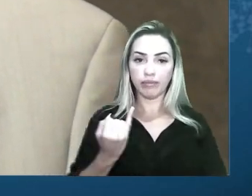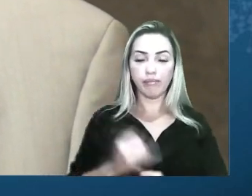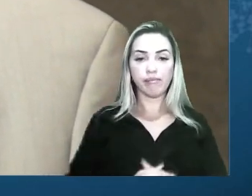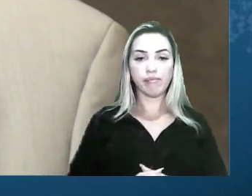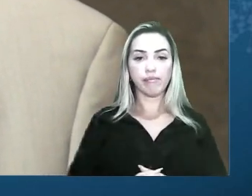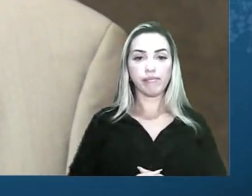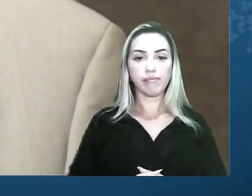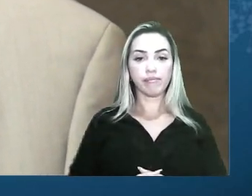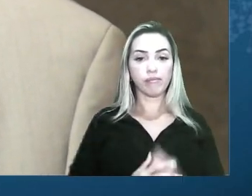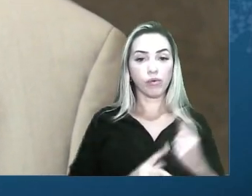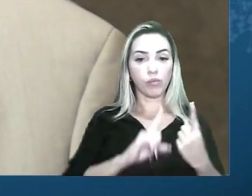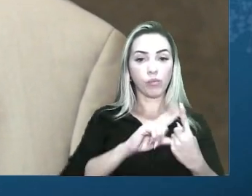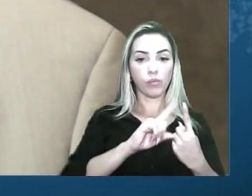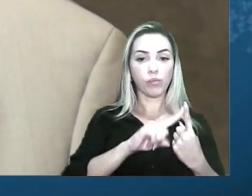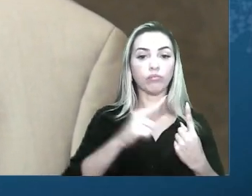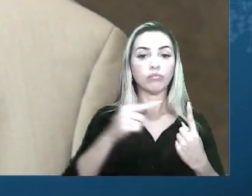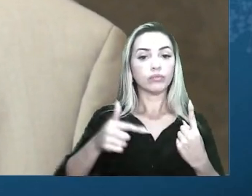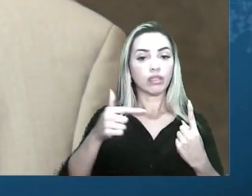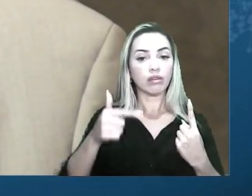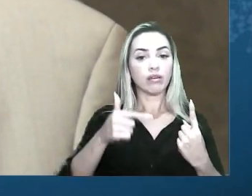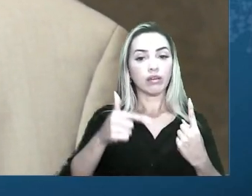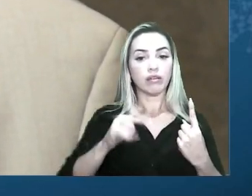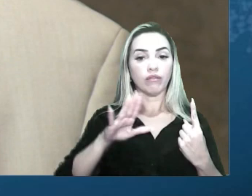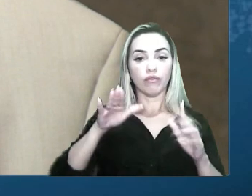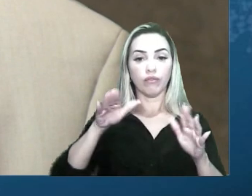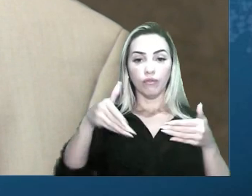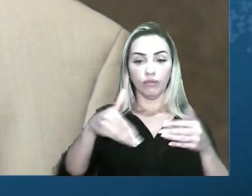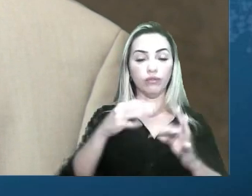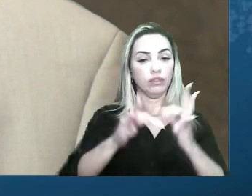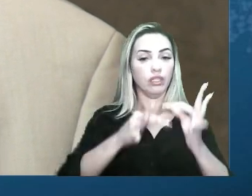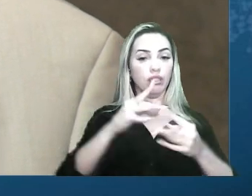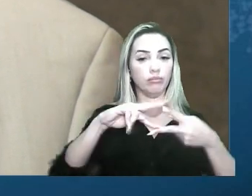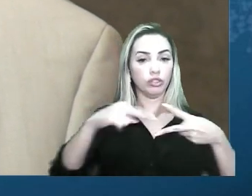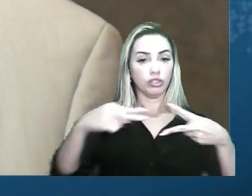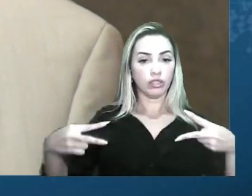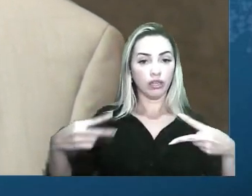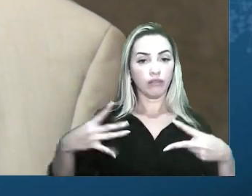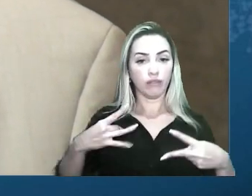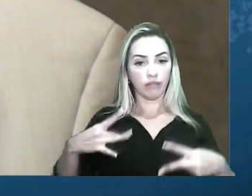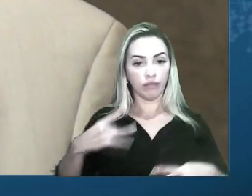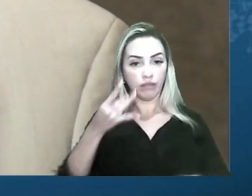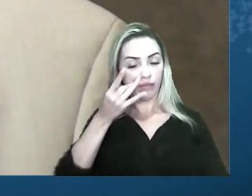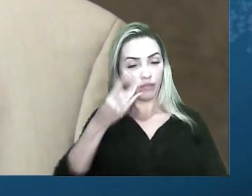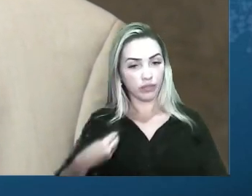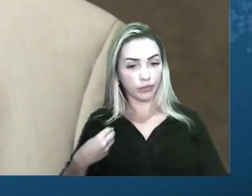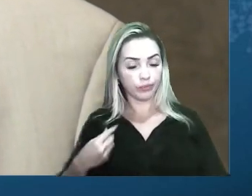Um deles lida essencialmente com terapias genéticas em vivo e o outro